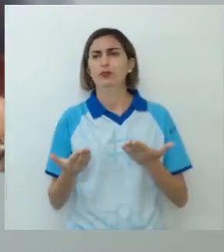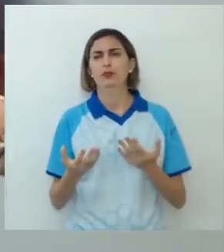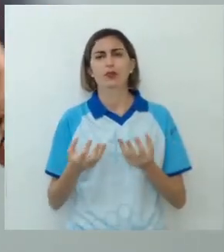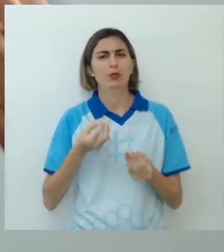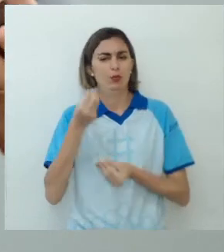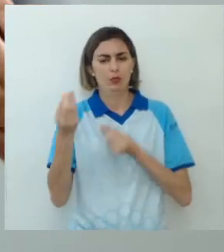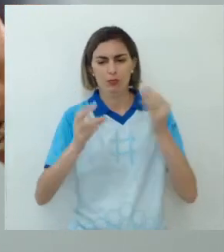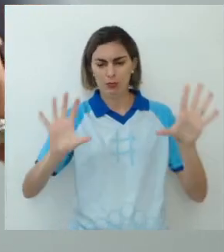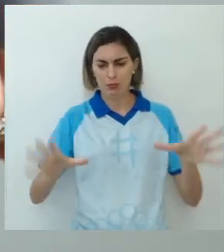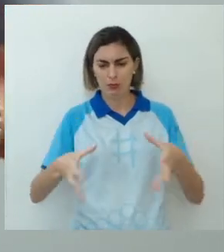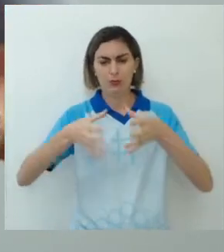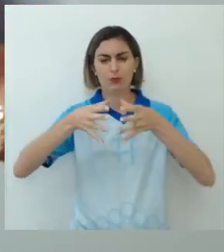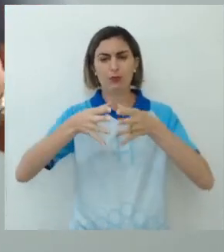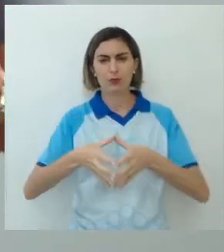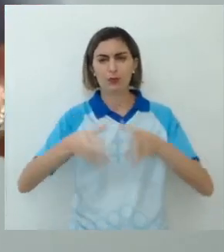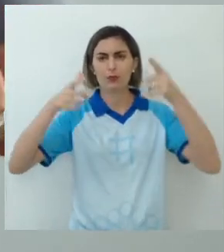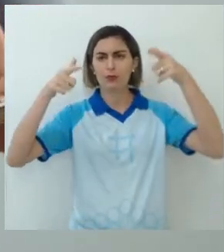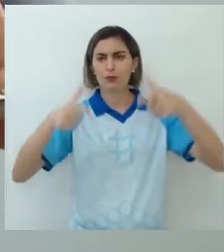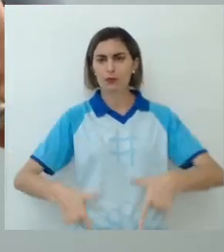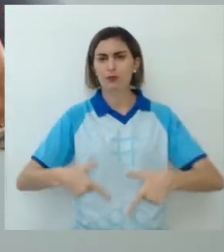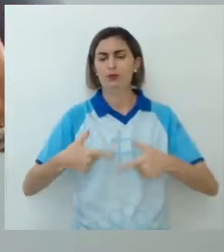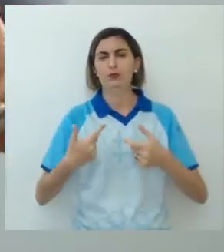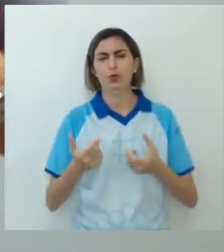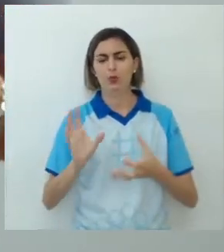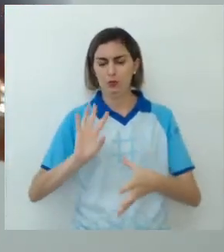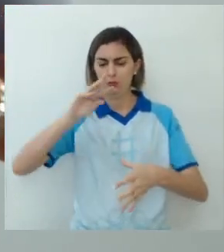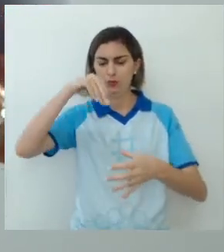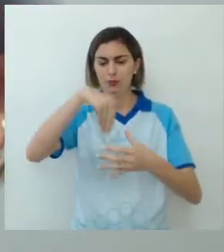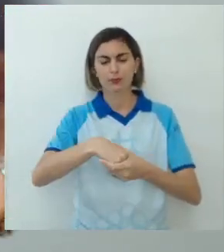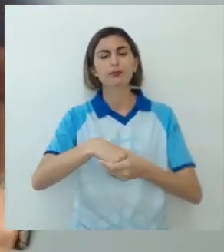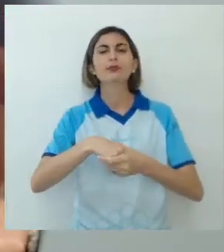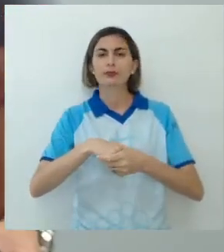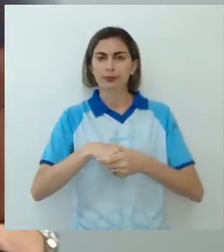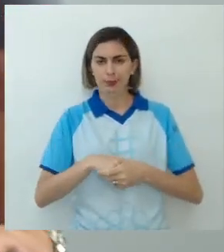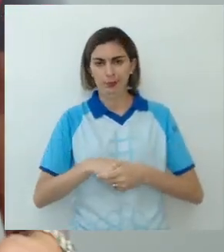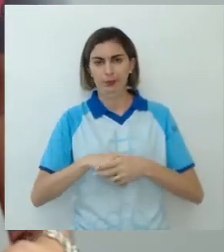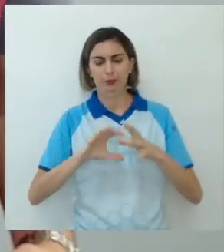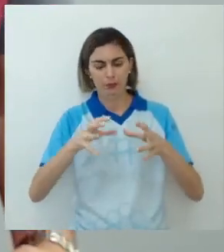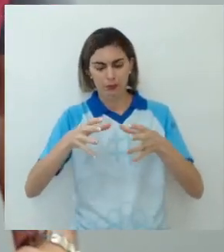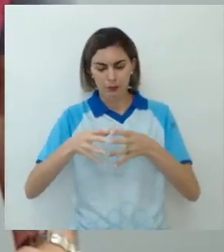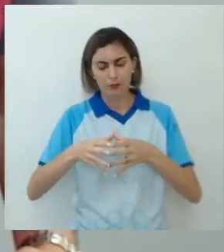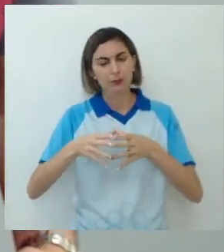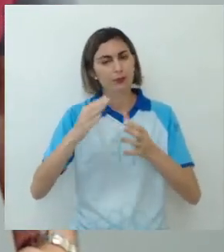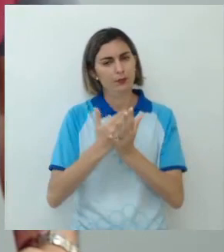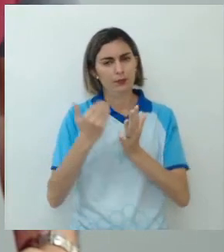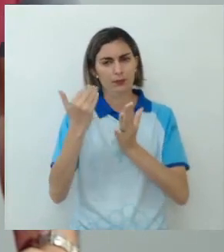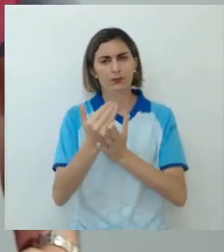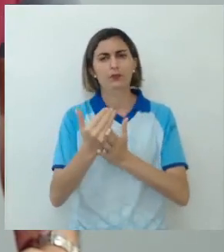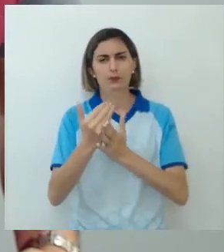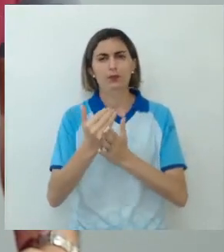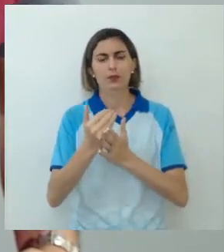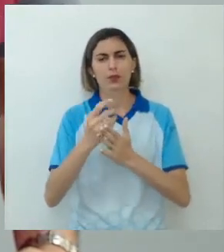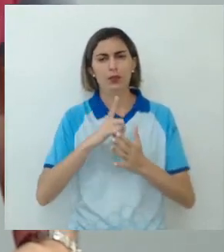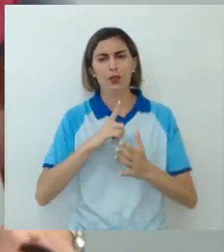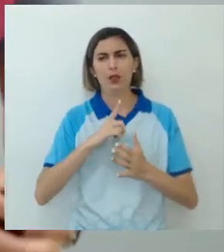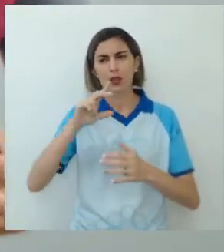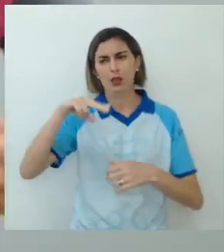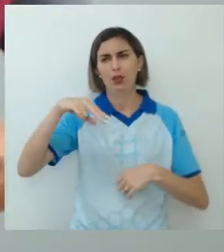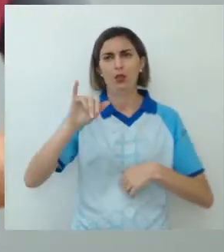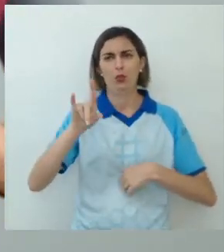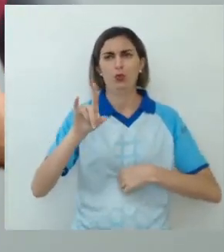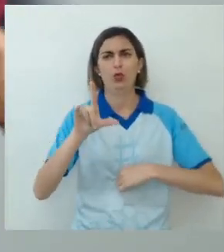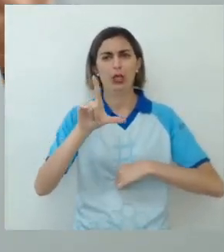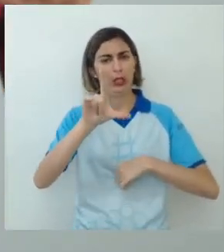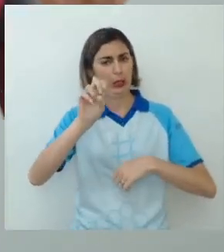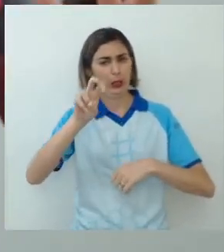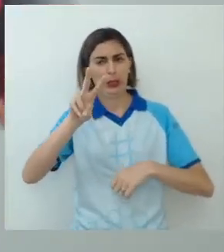como conjuntos onde um está contido no outro. O conjunto mais abrangente é o de Lewis,